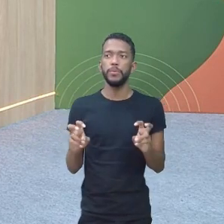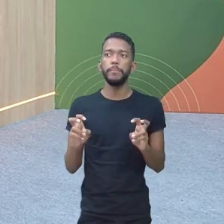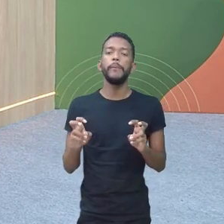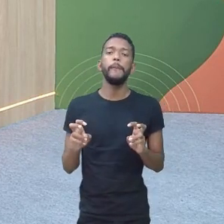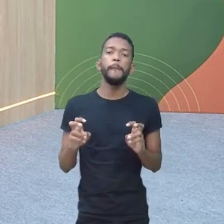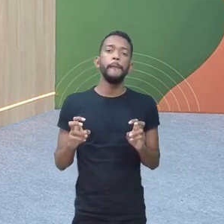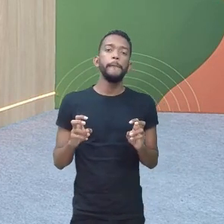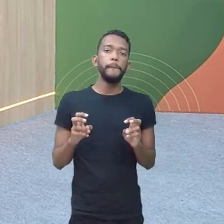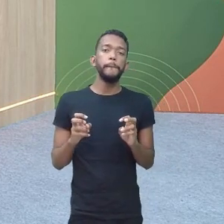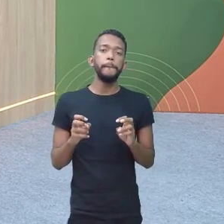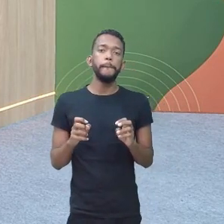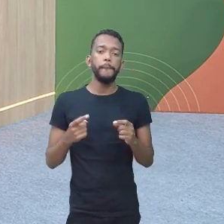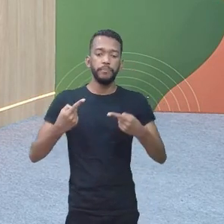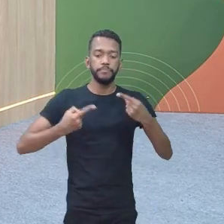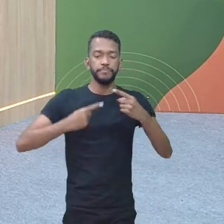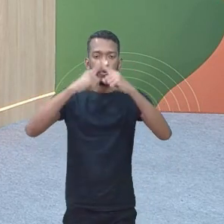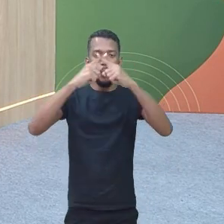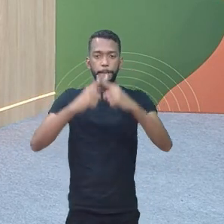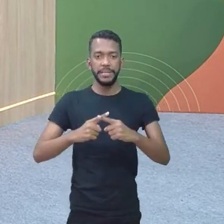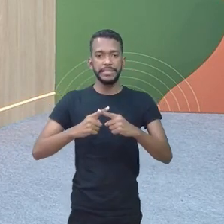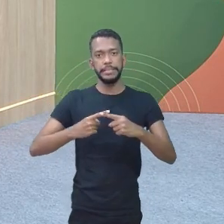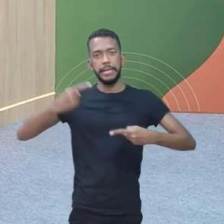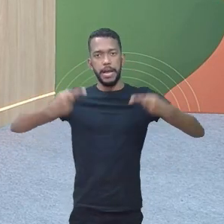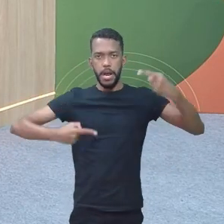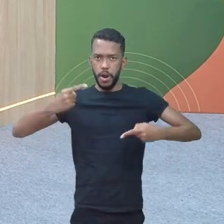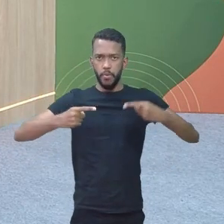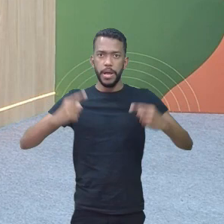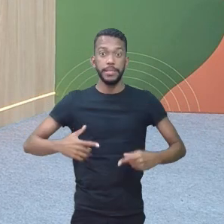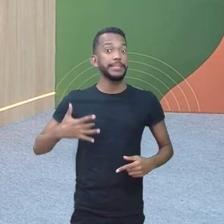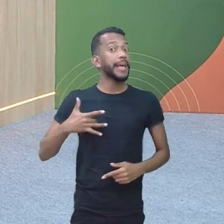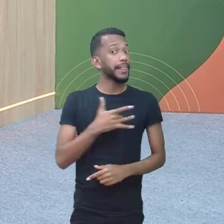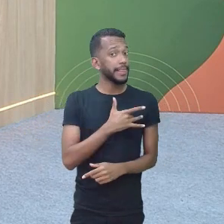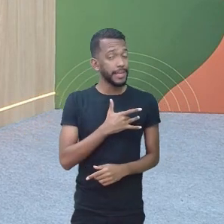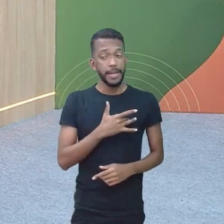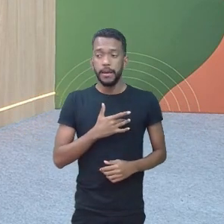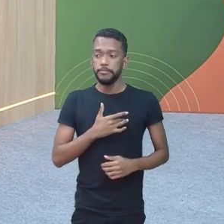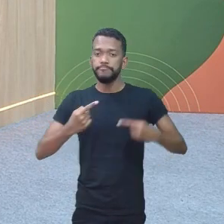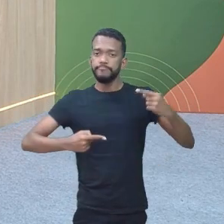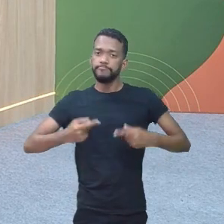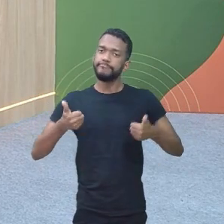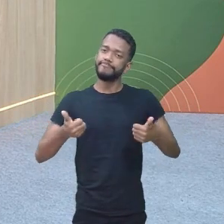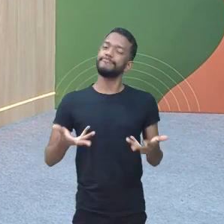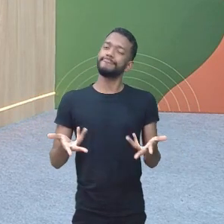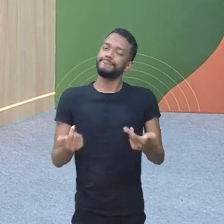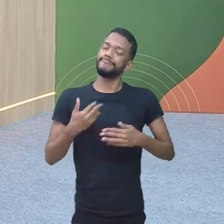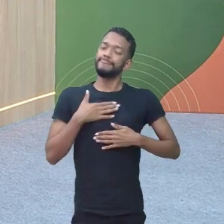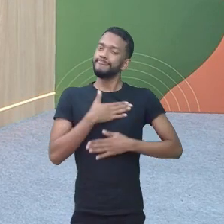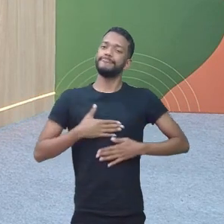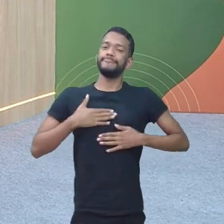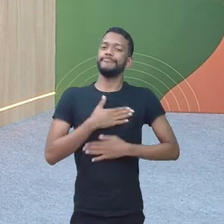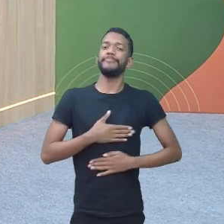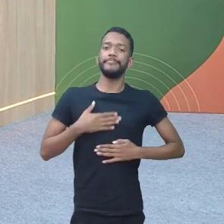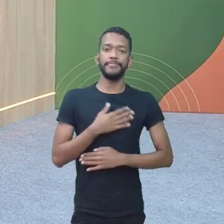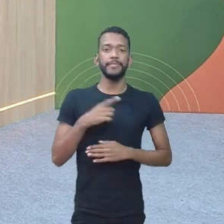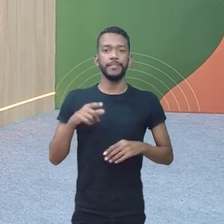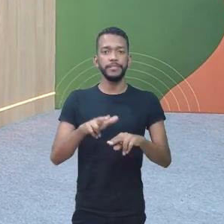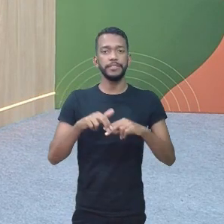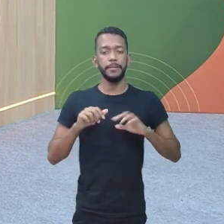essa competição sadia entre todos os componentes, entre todos os competidores dos